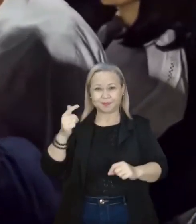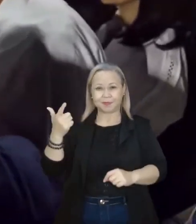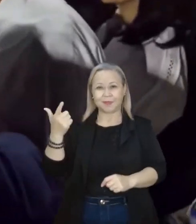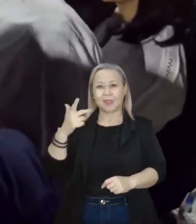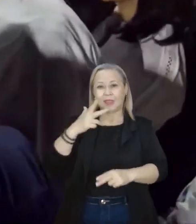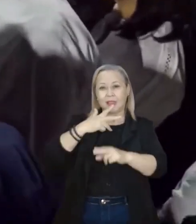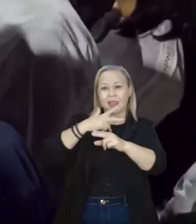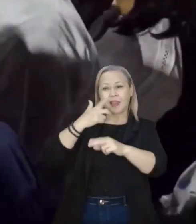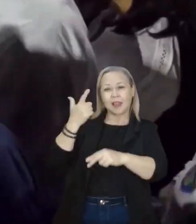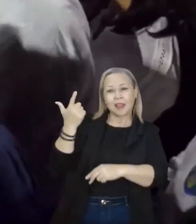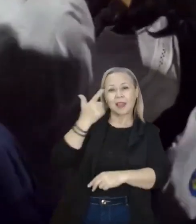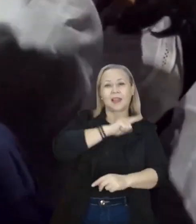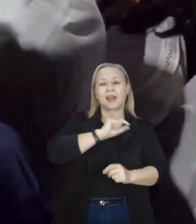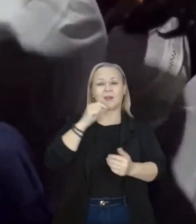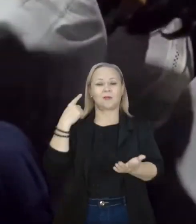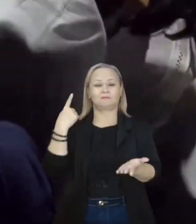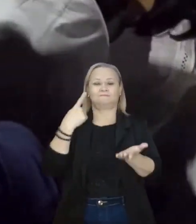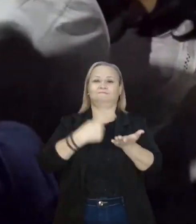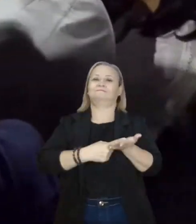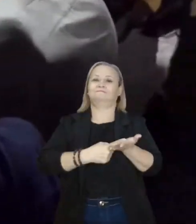seus compromissos.